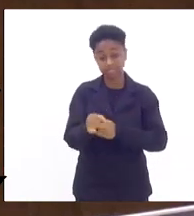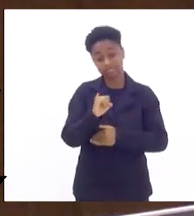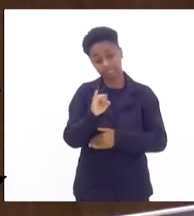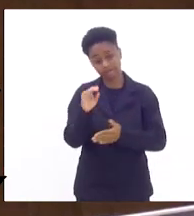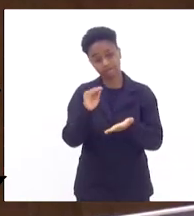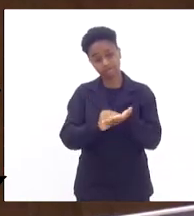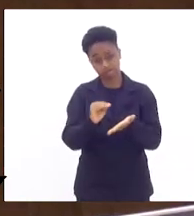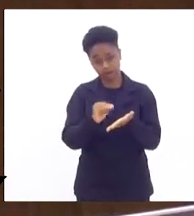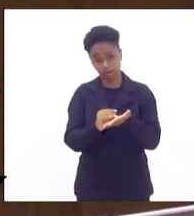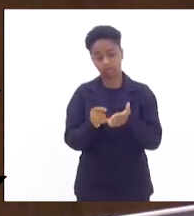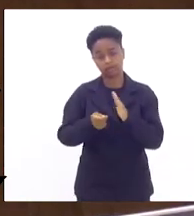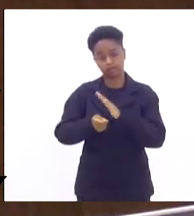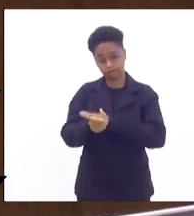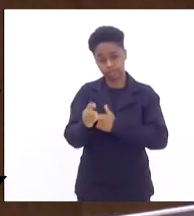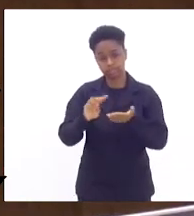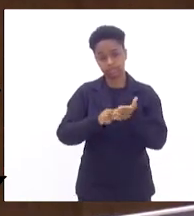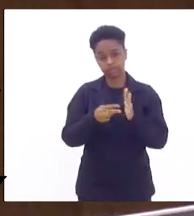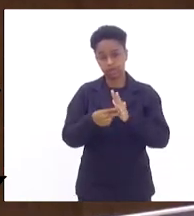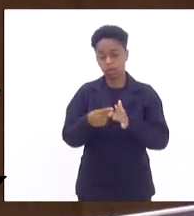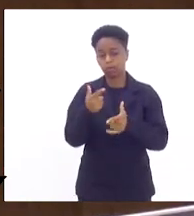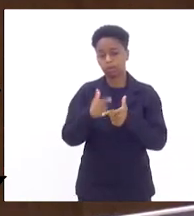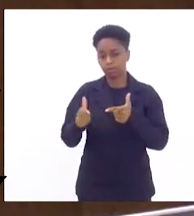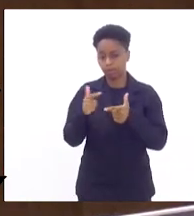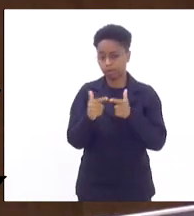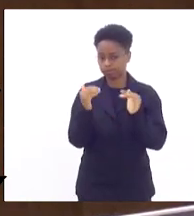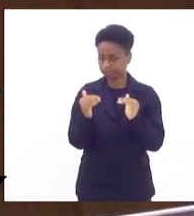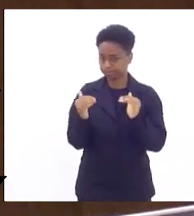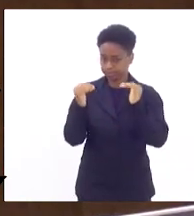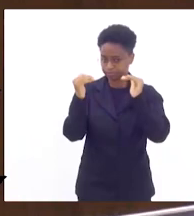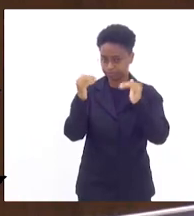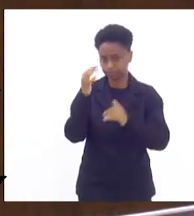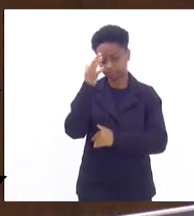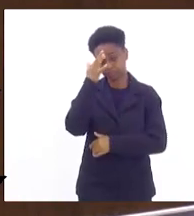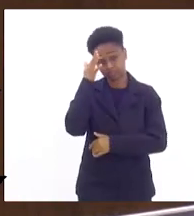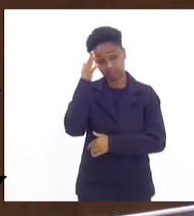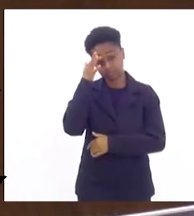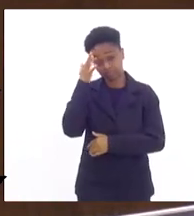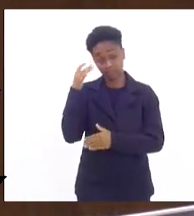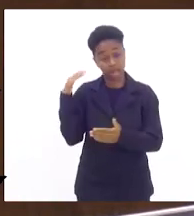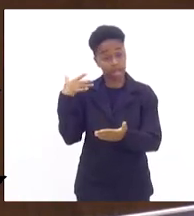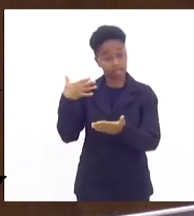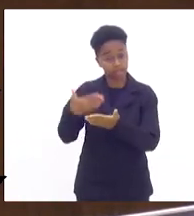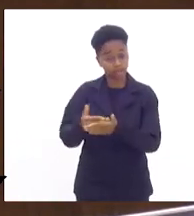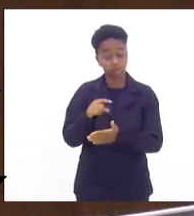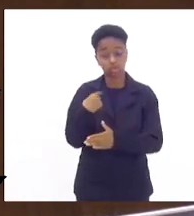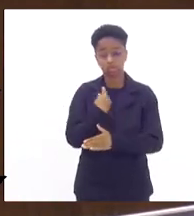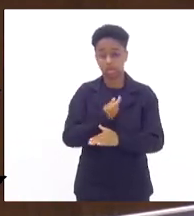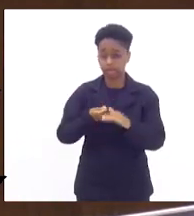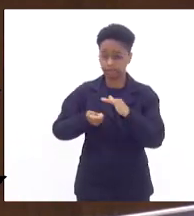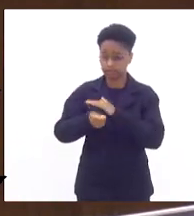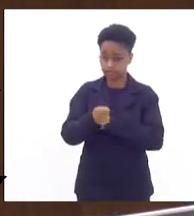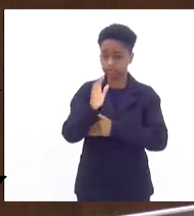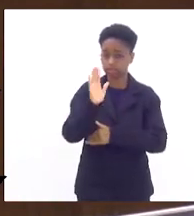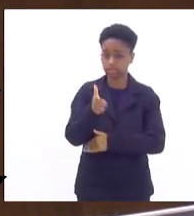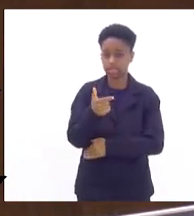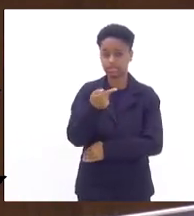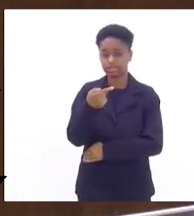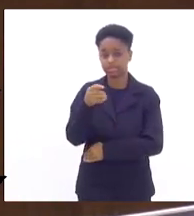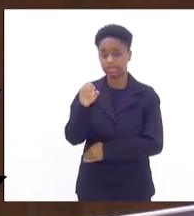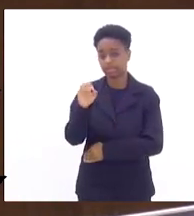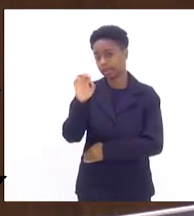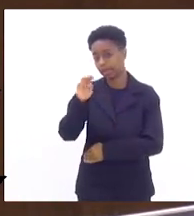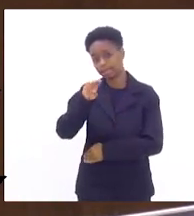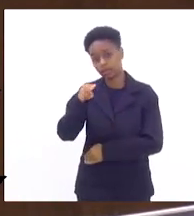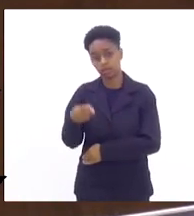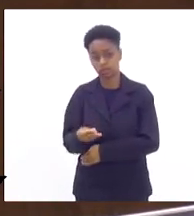fazer, é porque o problema também é muito grande. Nós, até agora, já investimos 70 milhões de reais e não temos